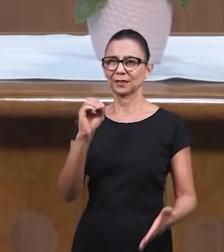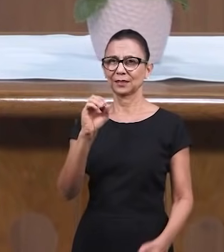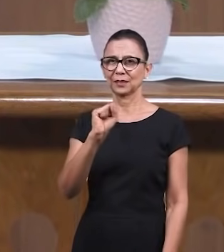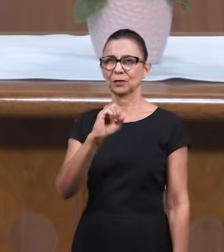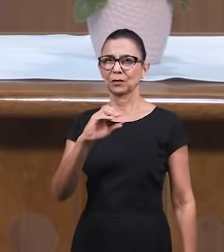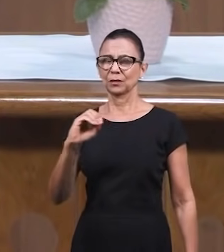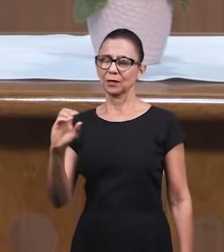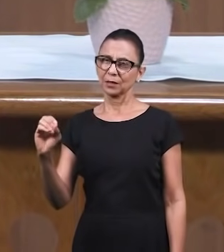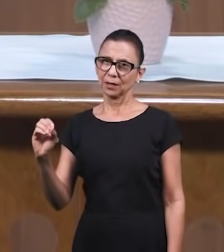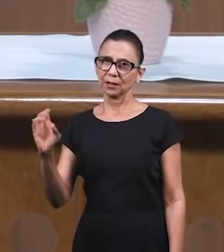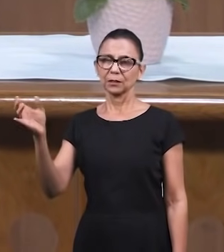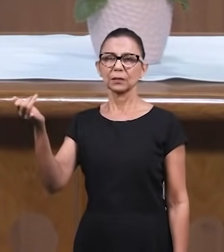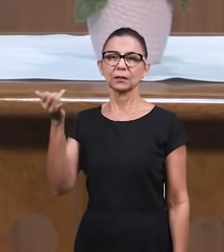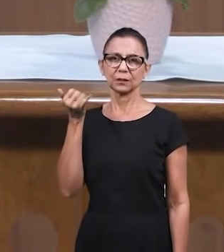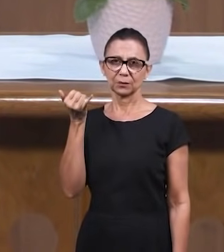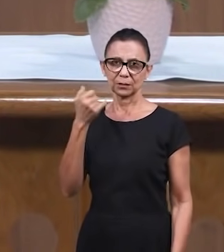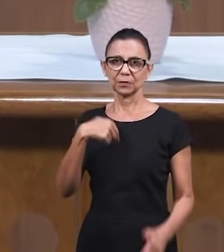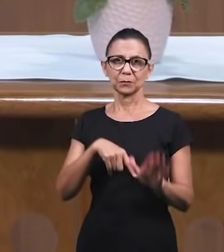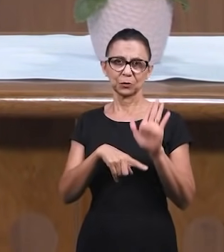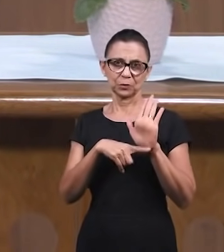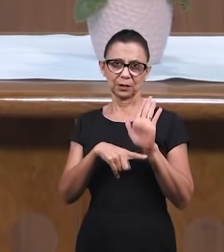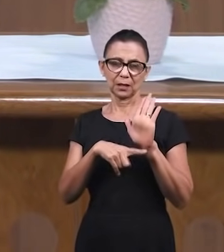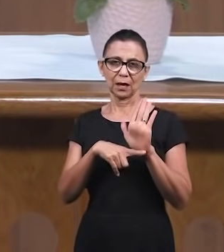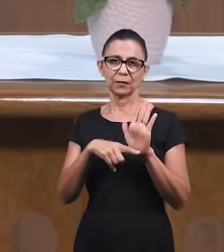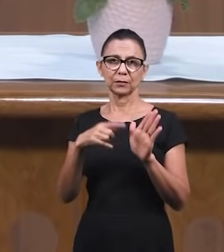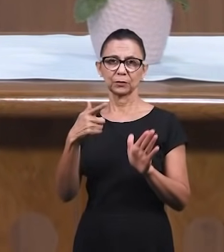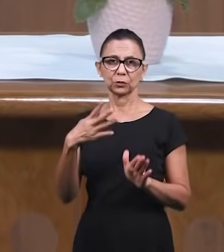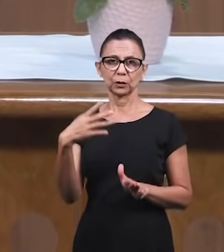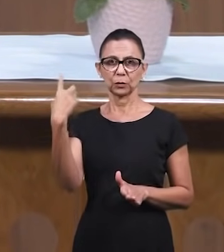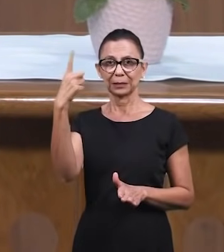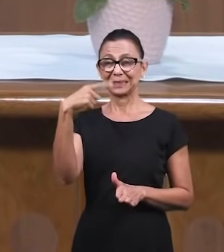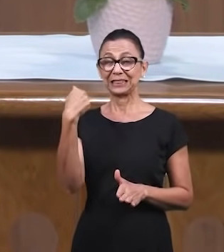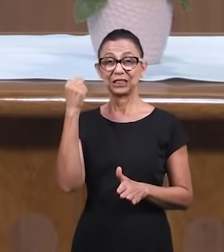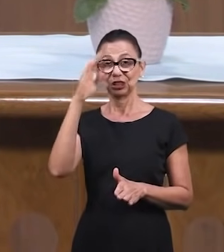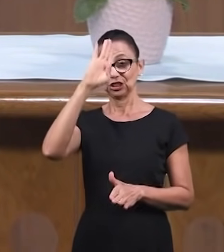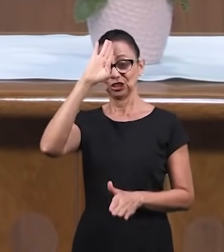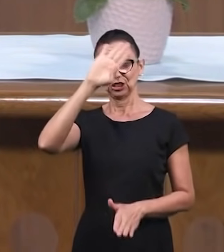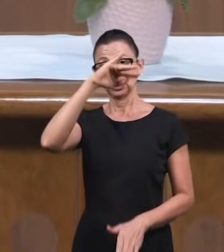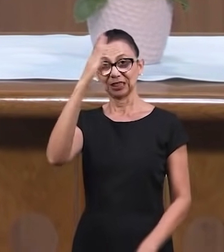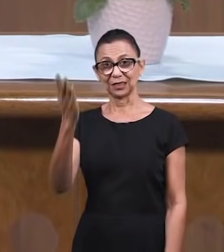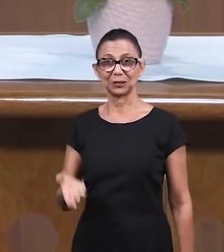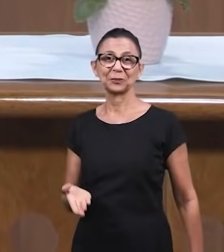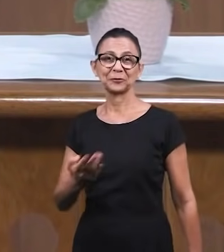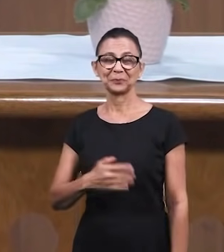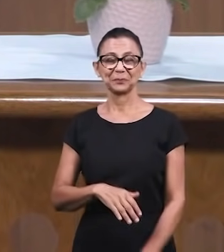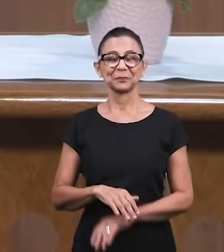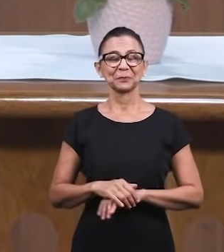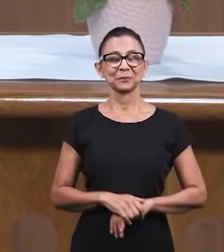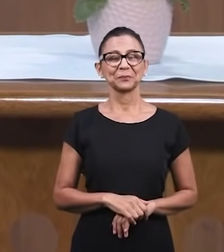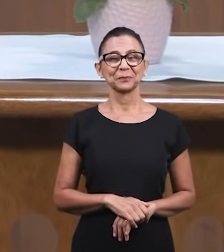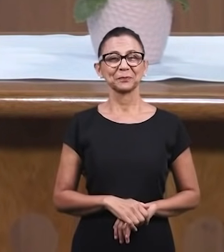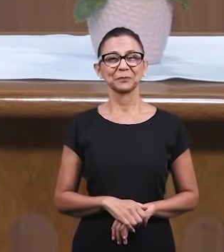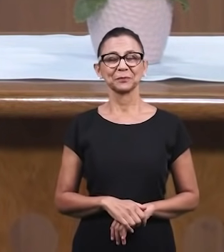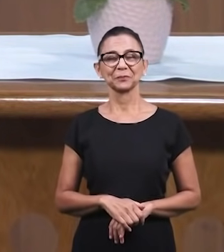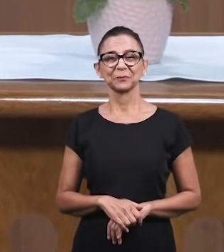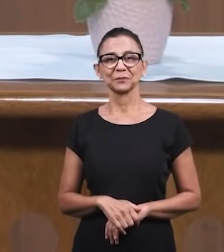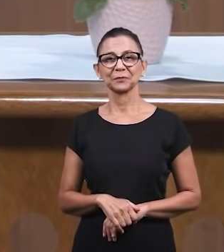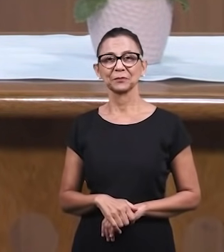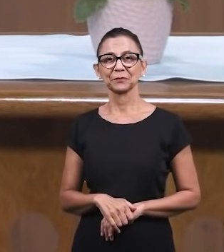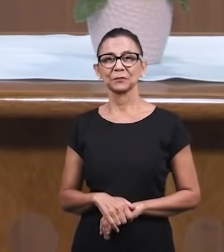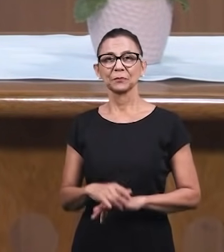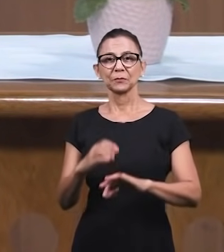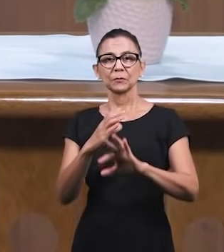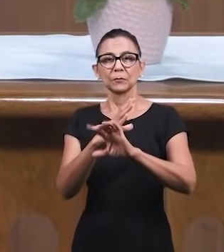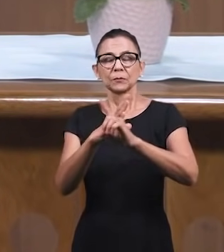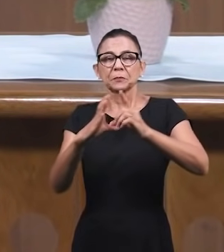0800. Você pode ligar para nós e nós te atenderemos 24 horas por dia, tá certo? Agora nós vamos dar início ao culto. Nós vamos